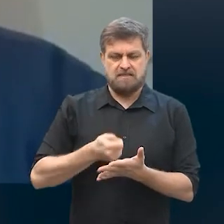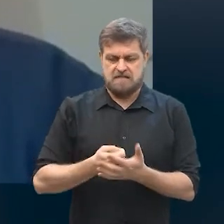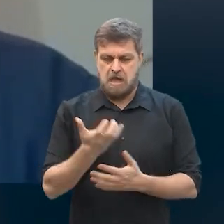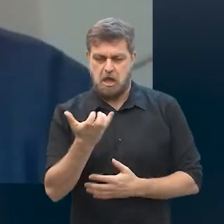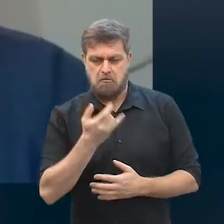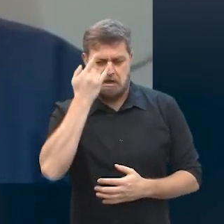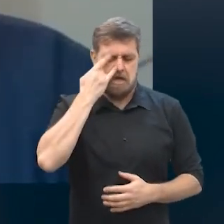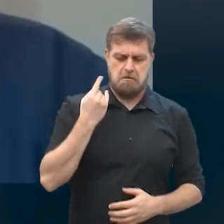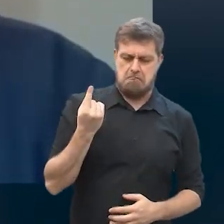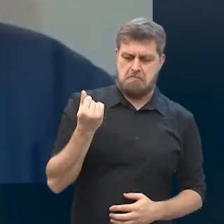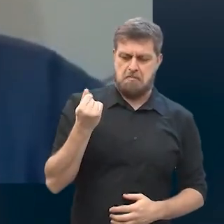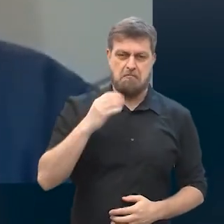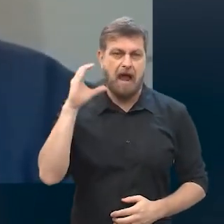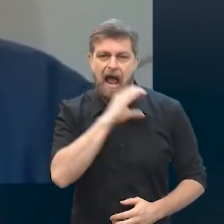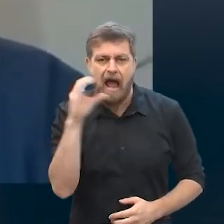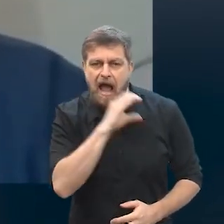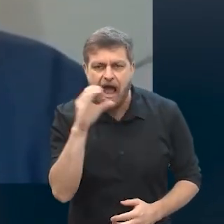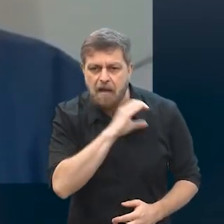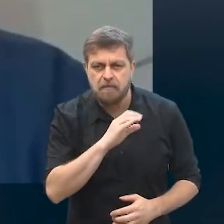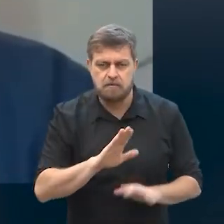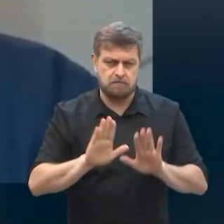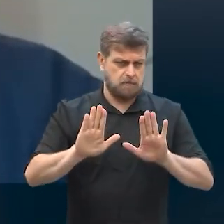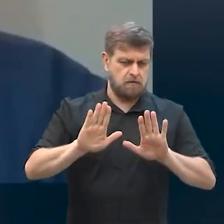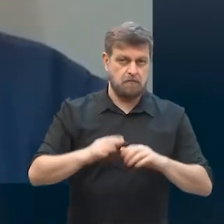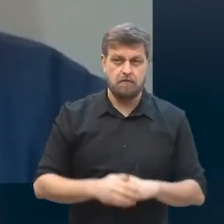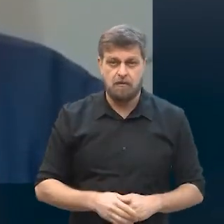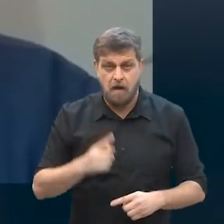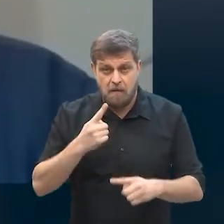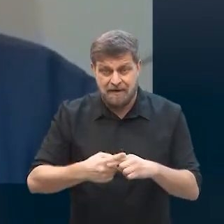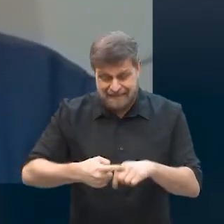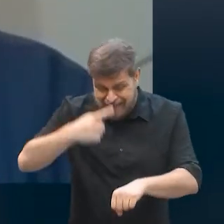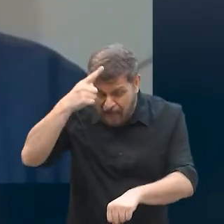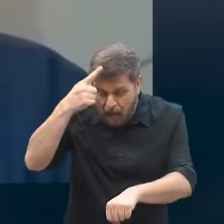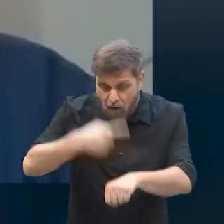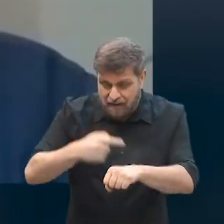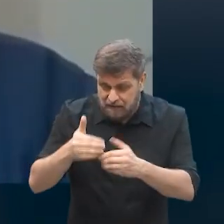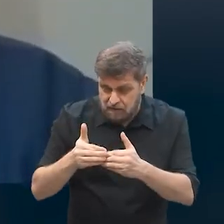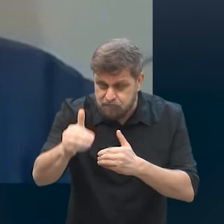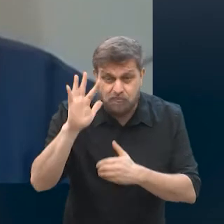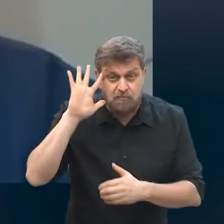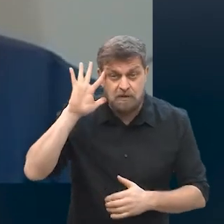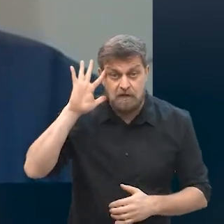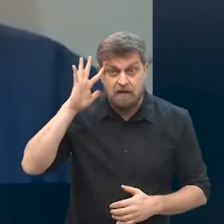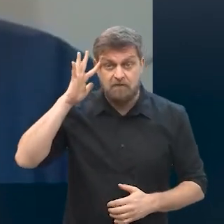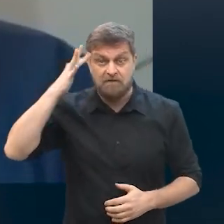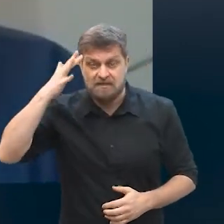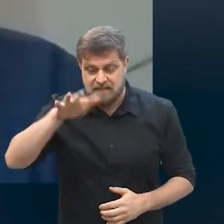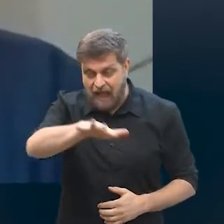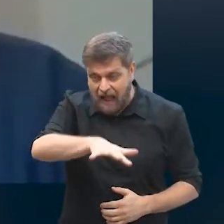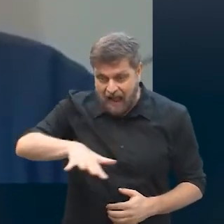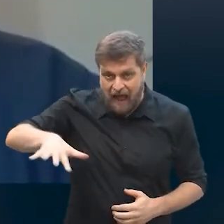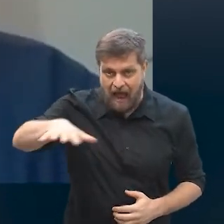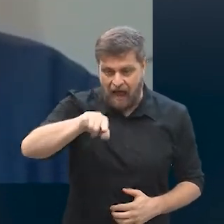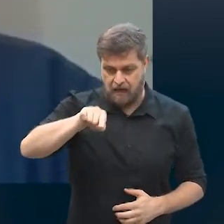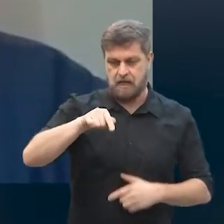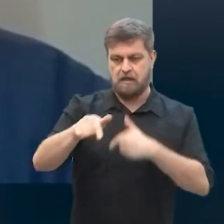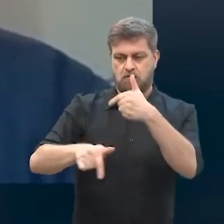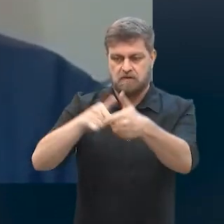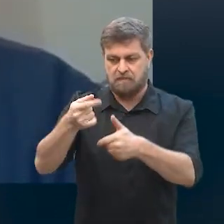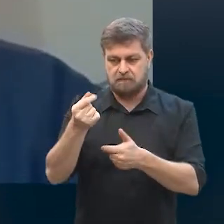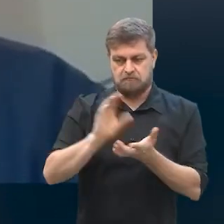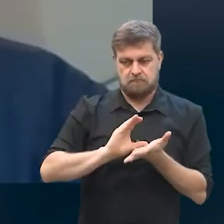retorno financeiro rápido ou não, mas é porque a partir do momento que você toma a decisão de investir em alguma